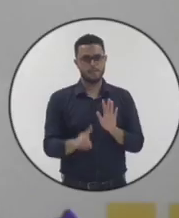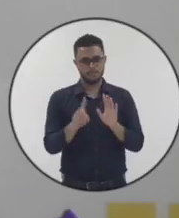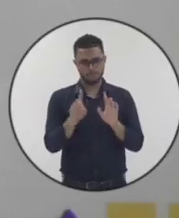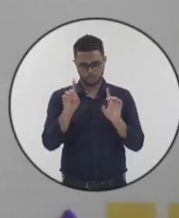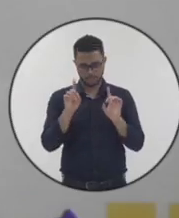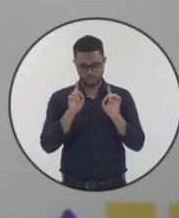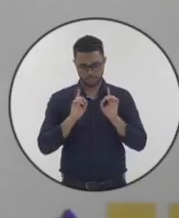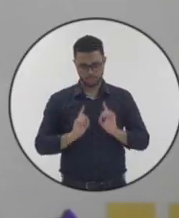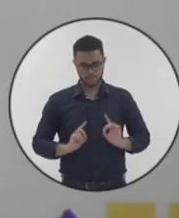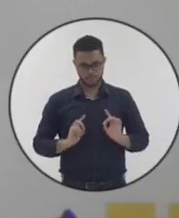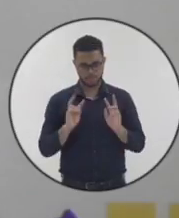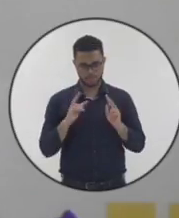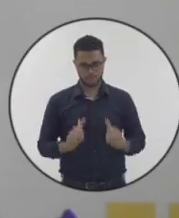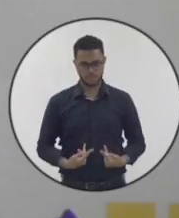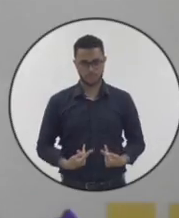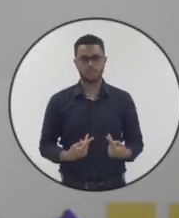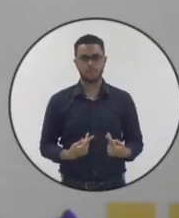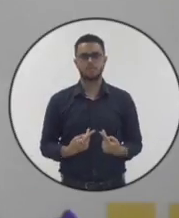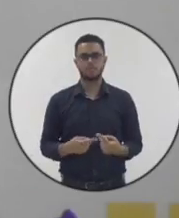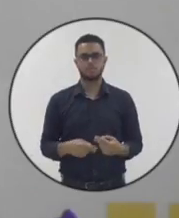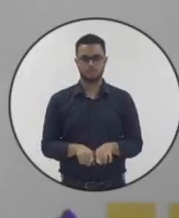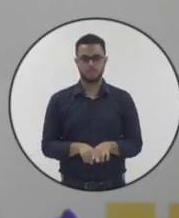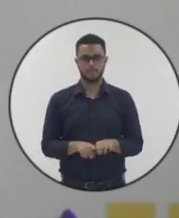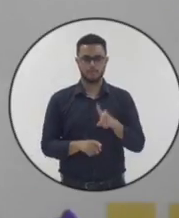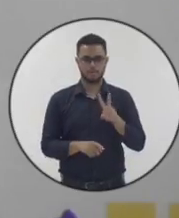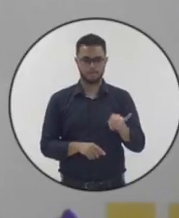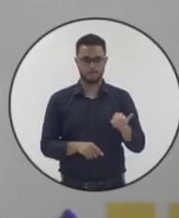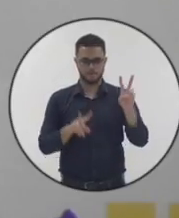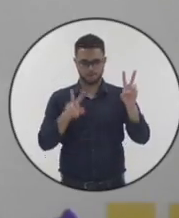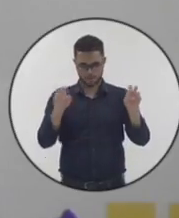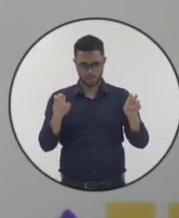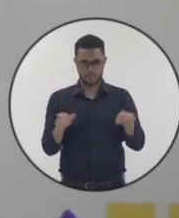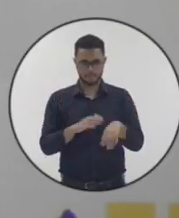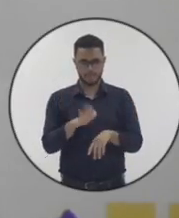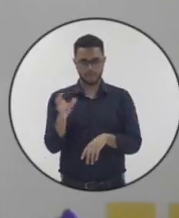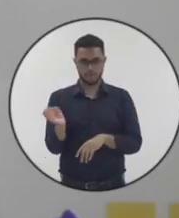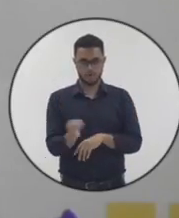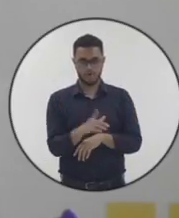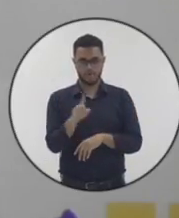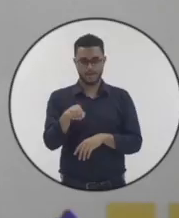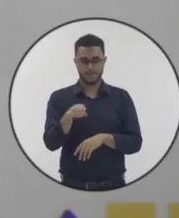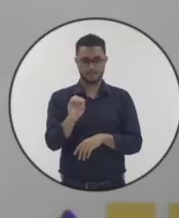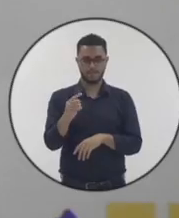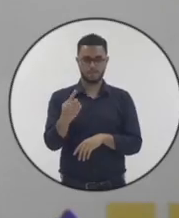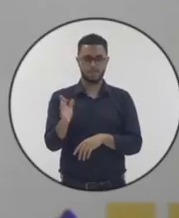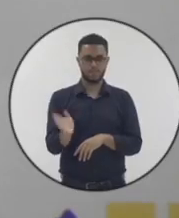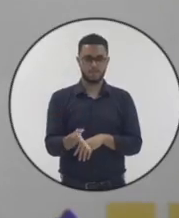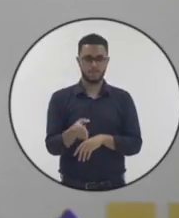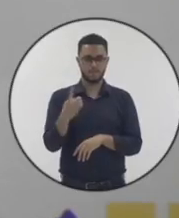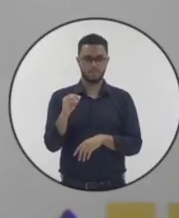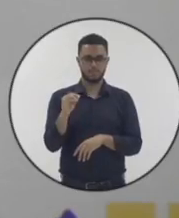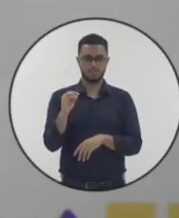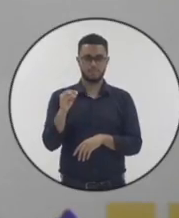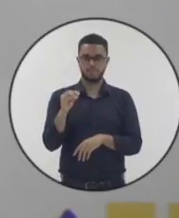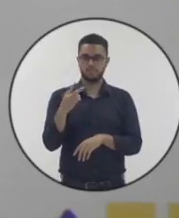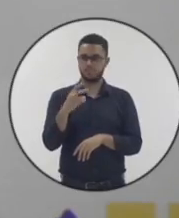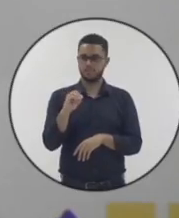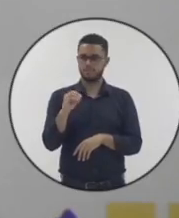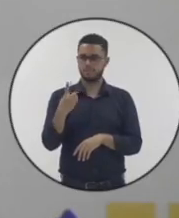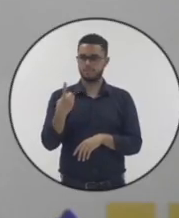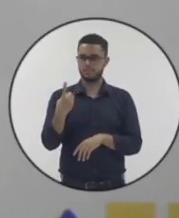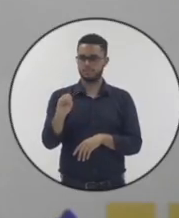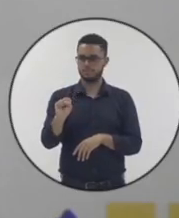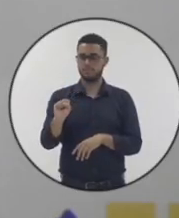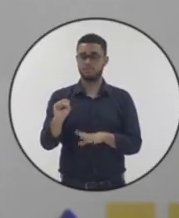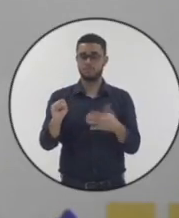Mundial também uma discussão sobre a nossa mais nova resolução, a 01 de 2018. Queremos muito agradecer a